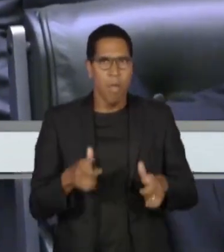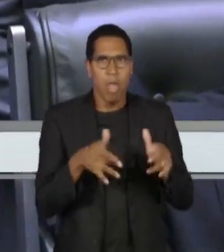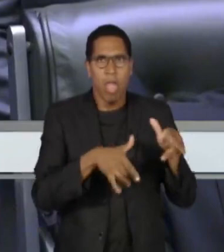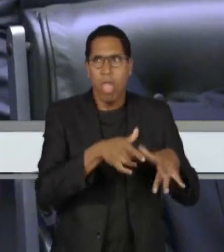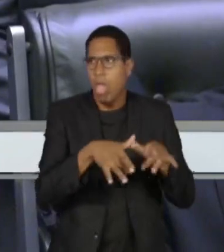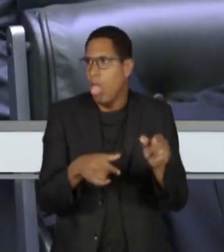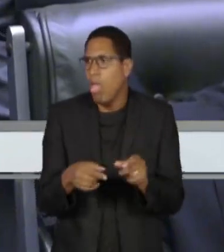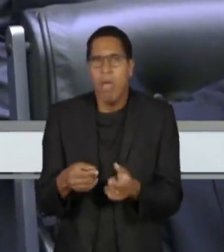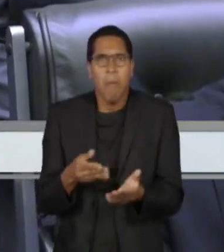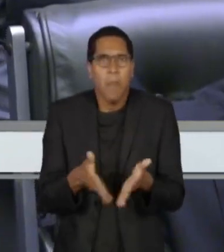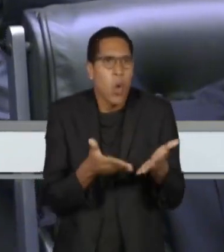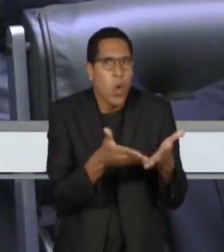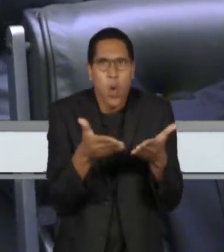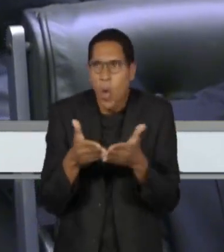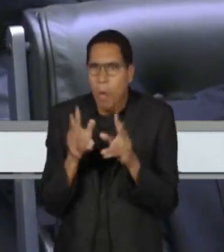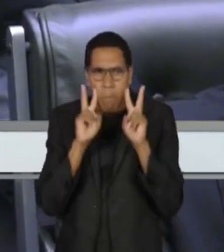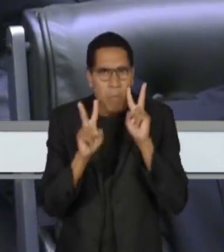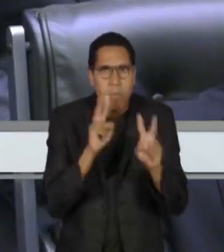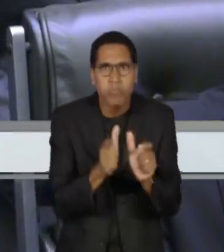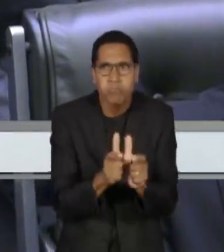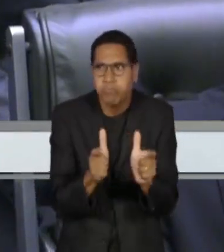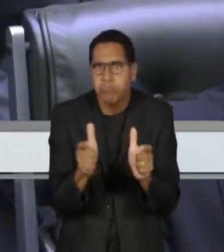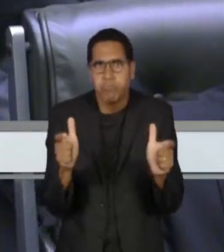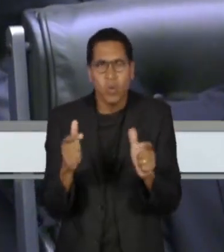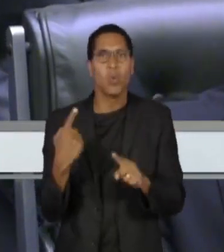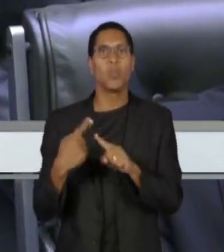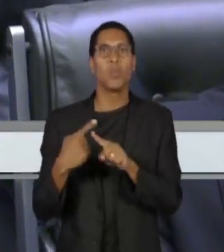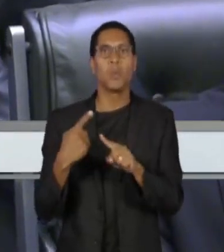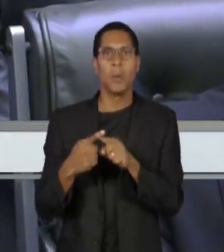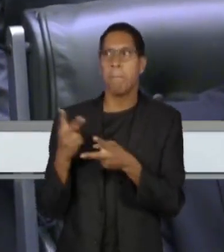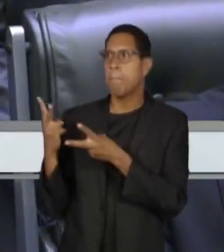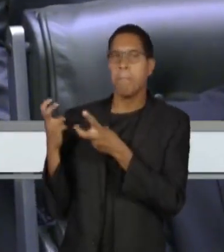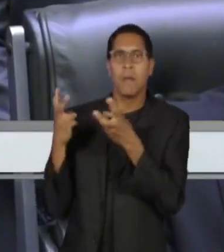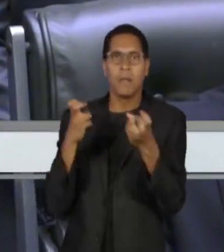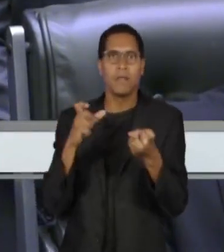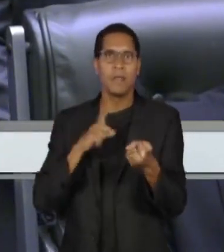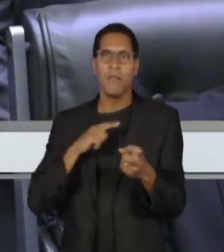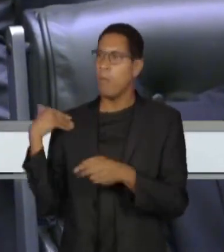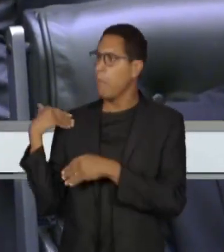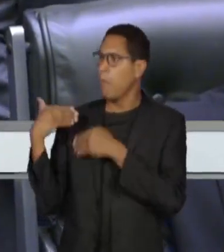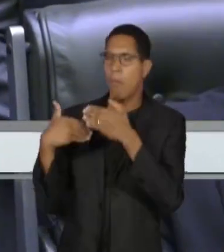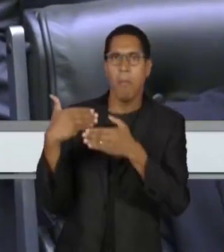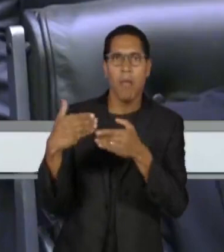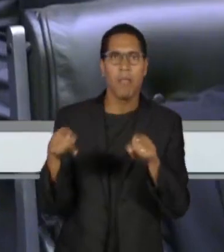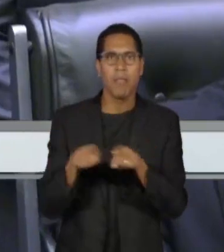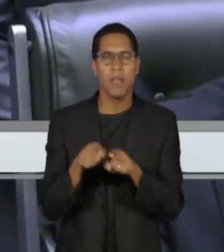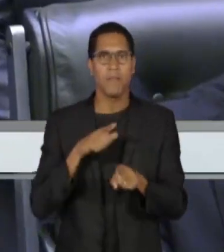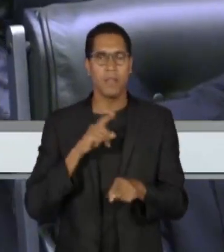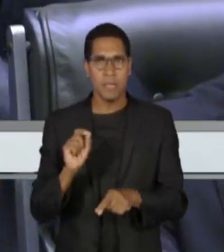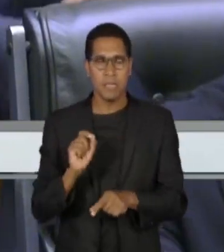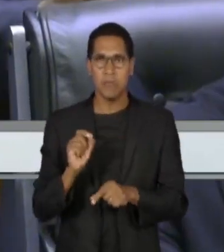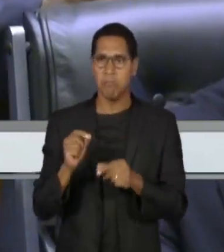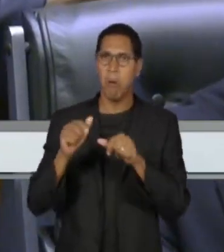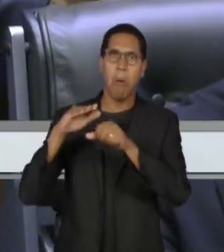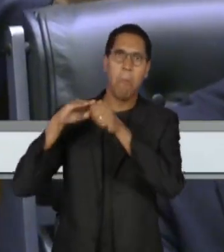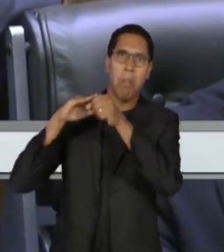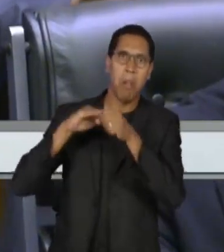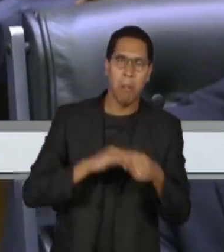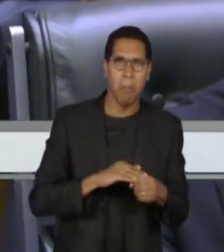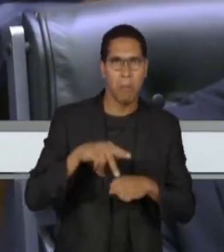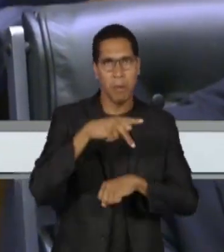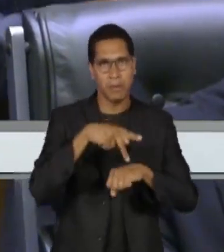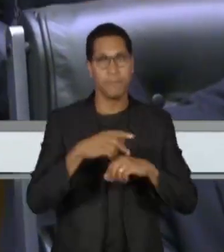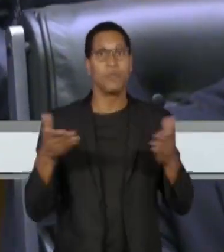superado, é o mais grave sintoma da devastação que se impôs ao país nos anos recentes. Hoje,